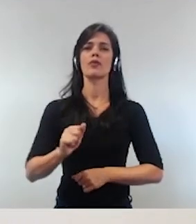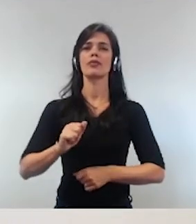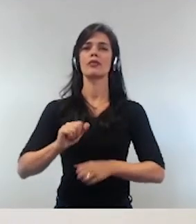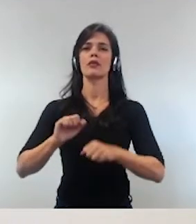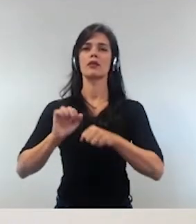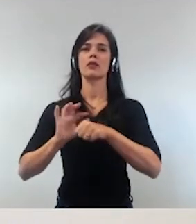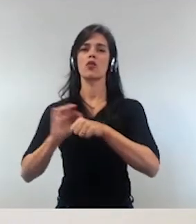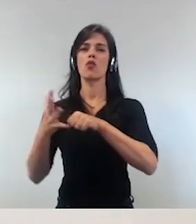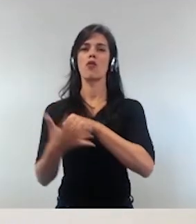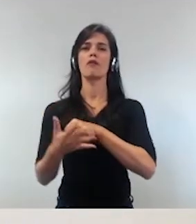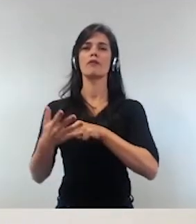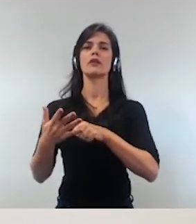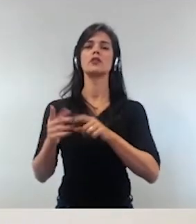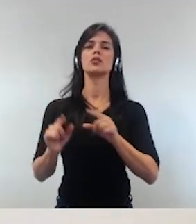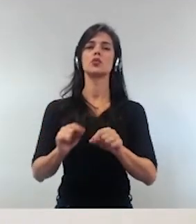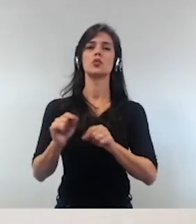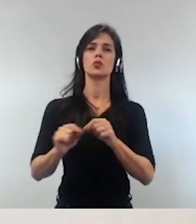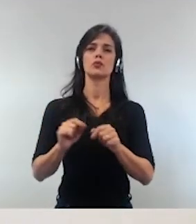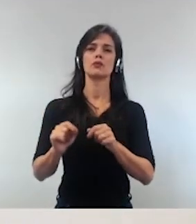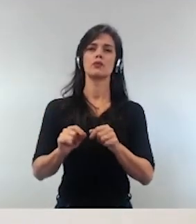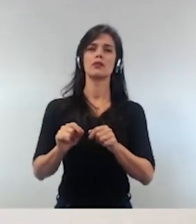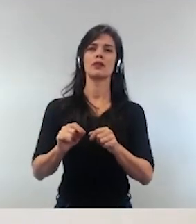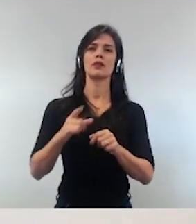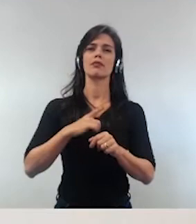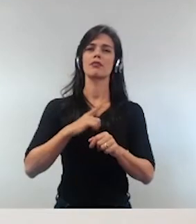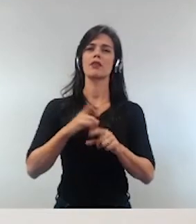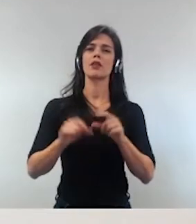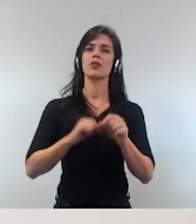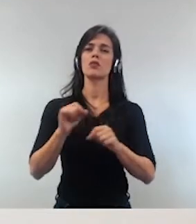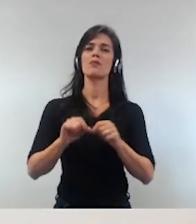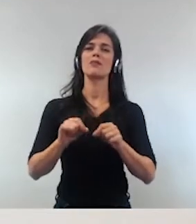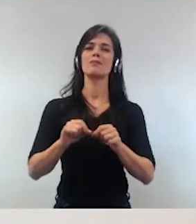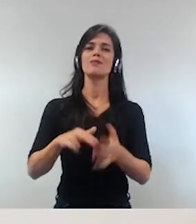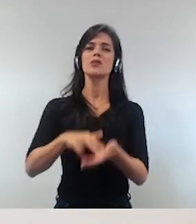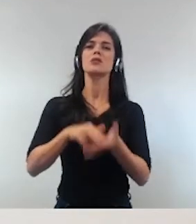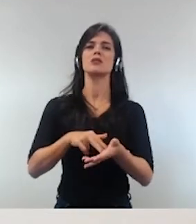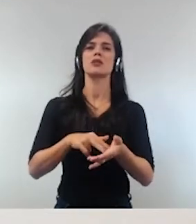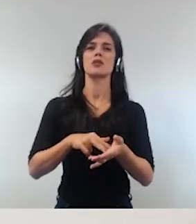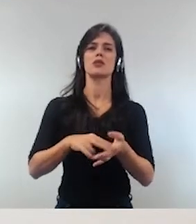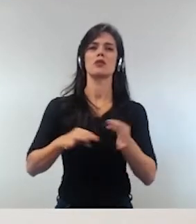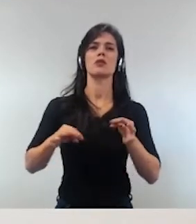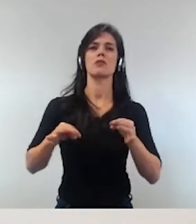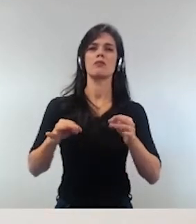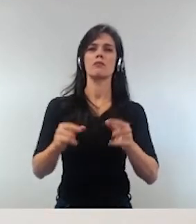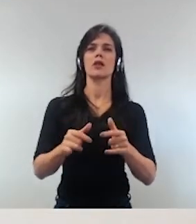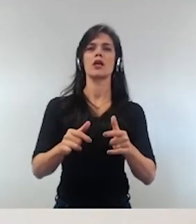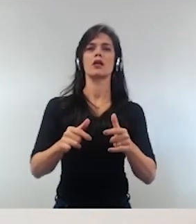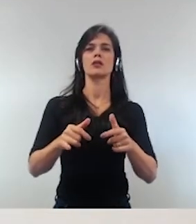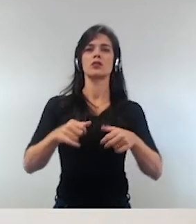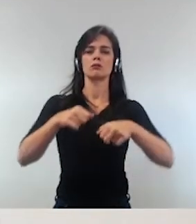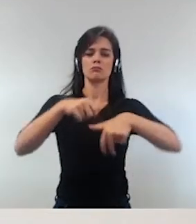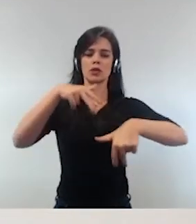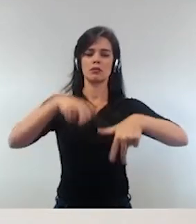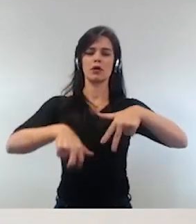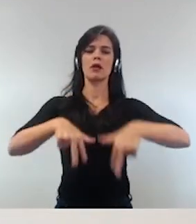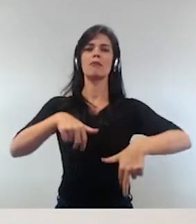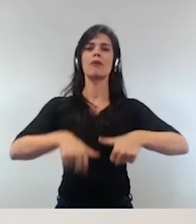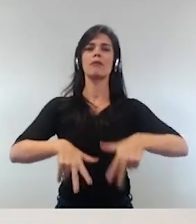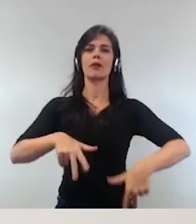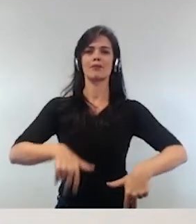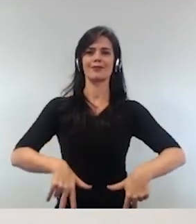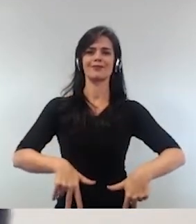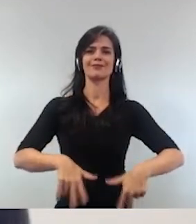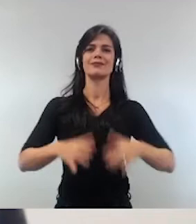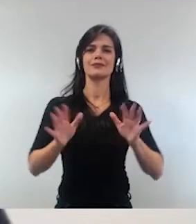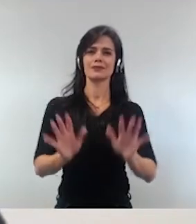a trazer uma rigidez, uma estabilidade para toda a cadeia do setor elétrico. Então, ali não foi um privilégio